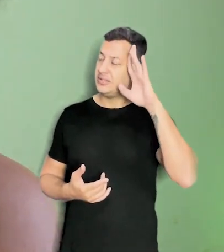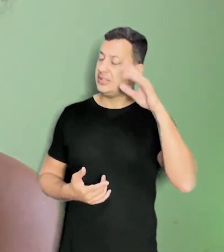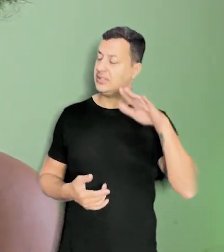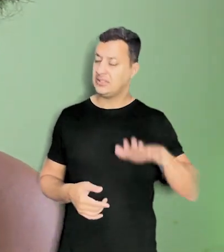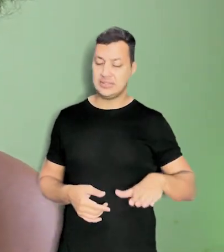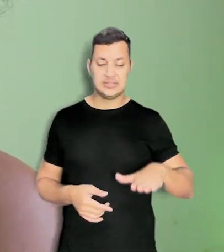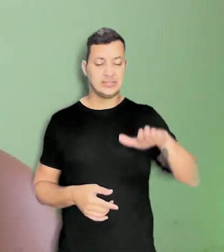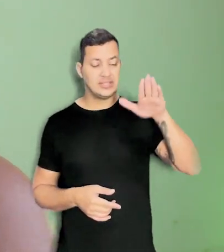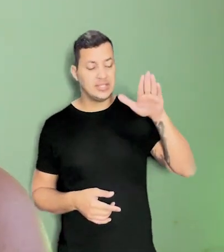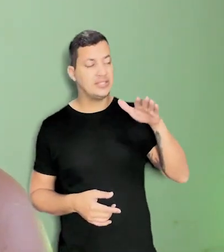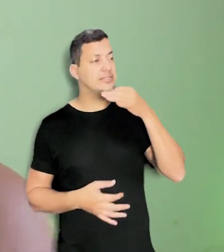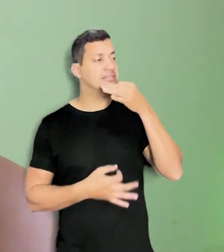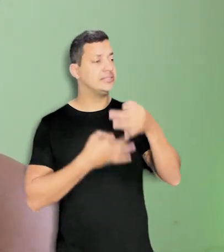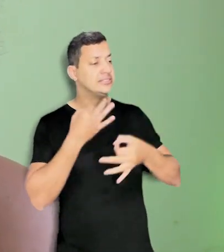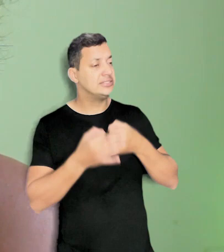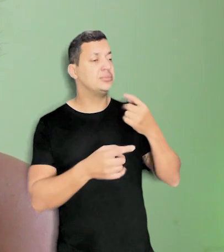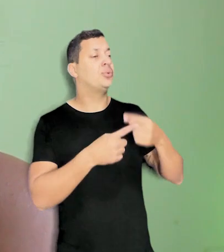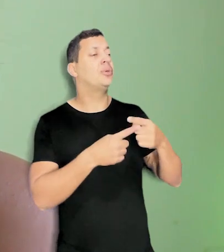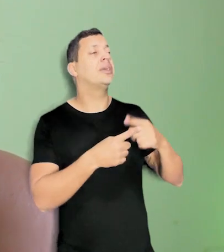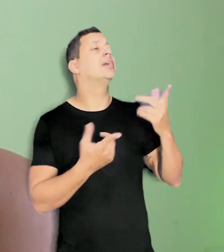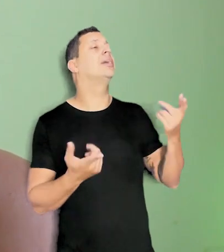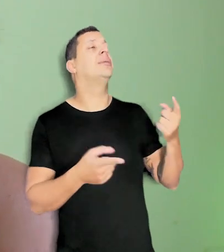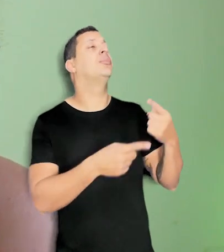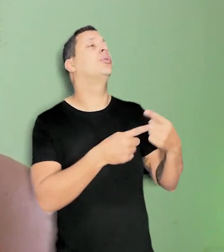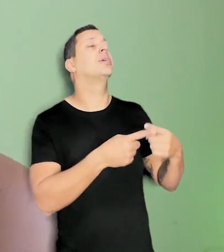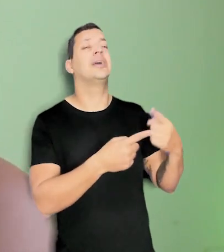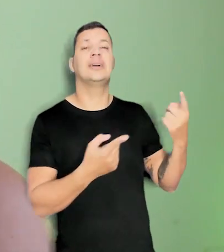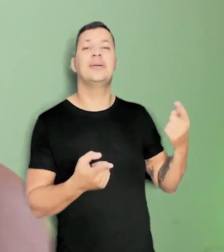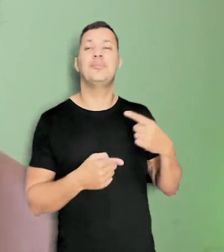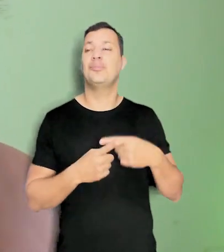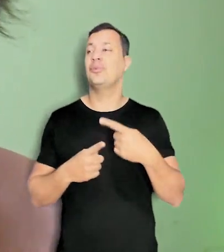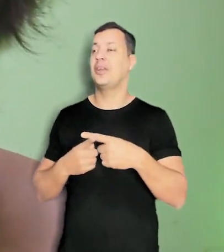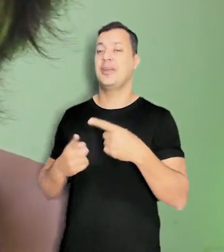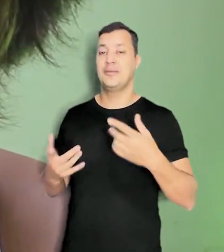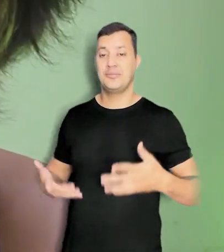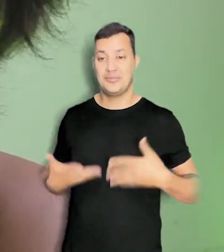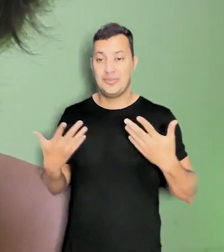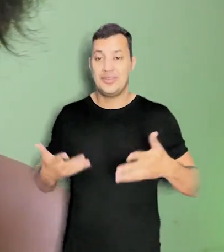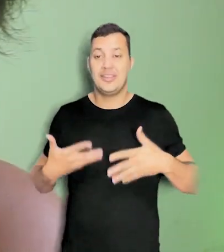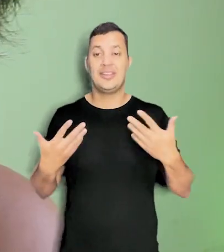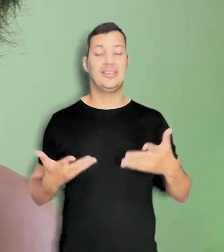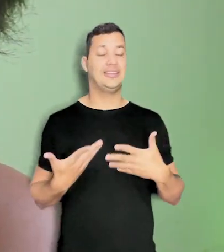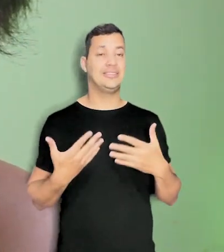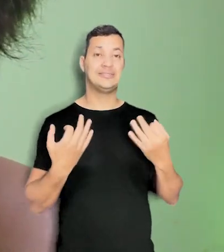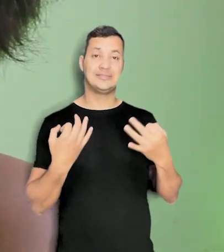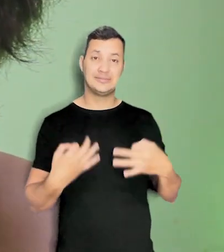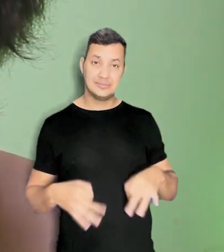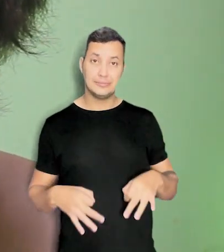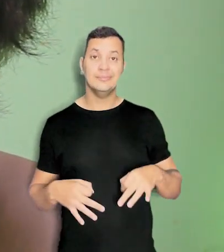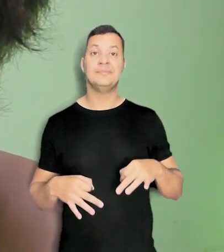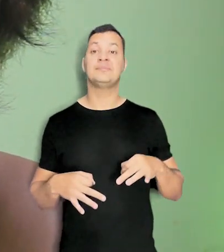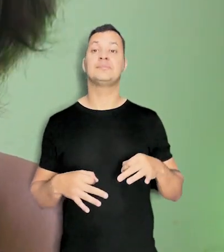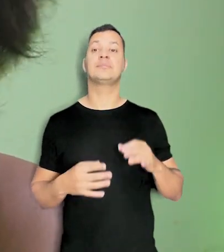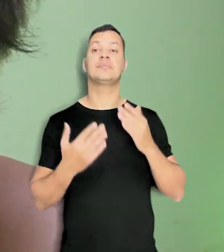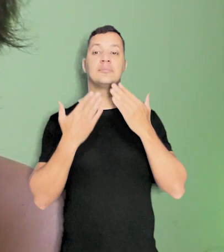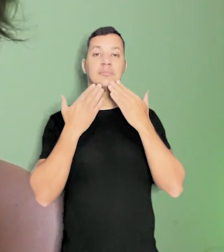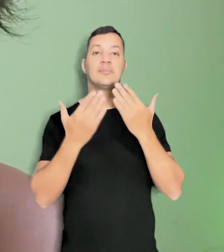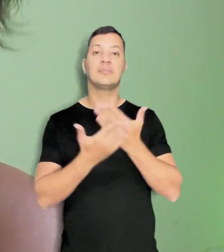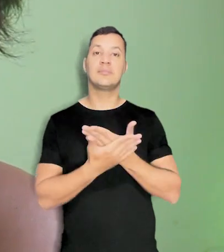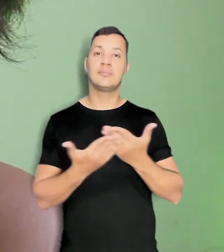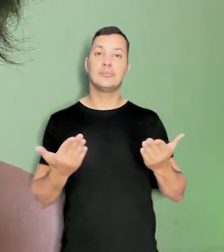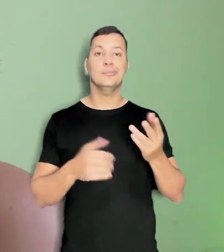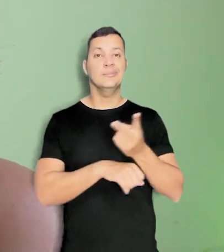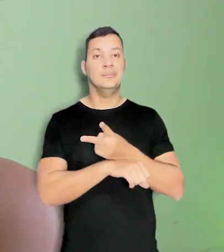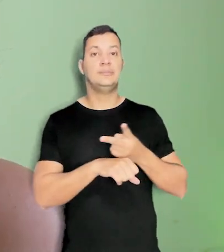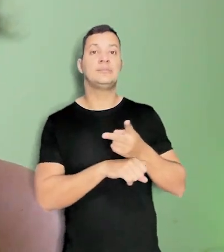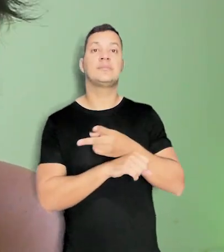fui muito questionadora dos porquês, né? E acho que isso me motivou, de uma certa forma, a, por exemplo, buscar